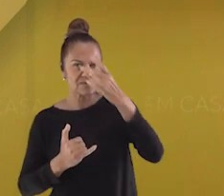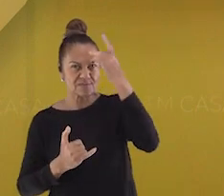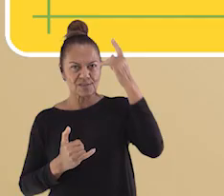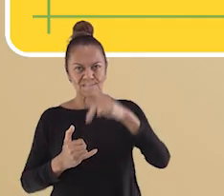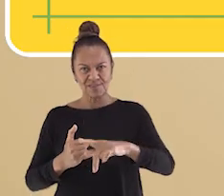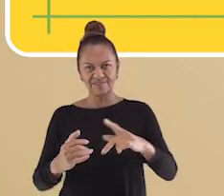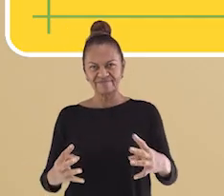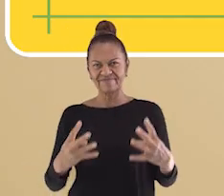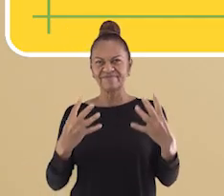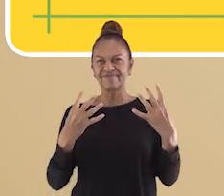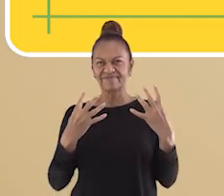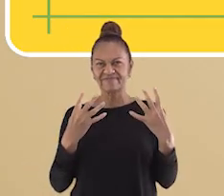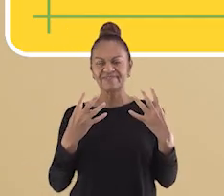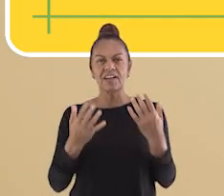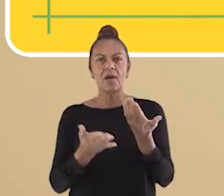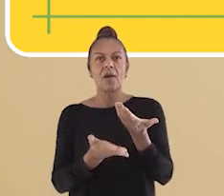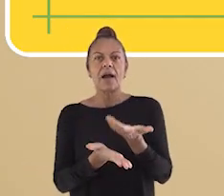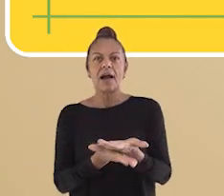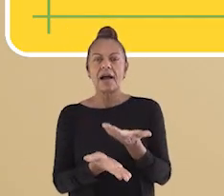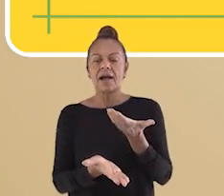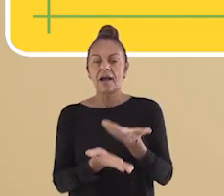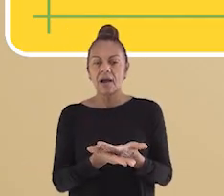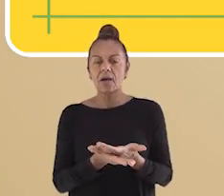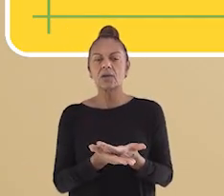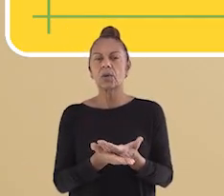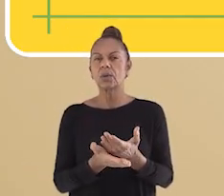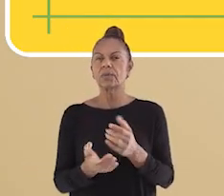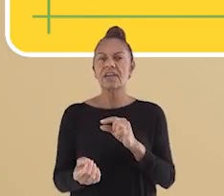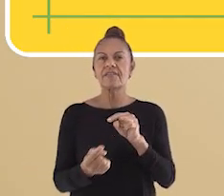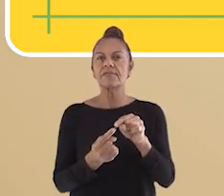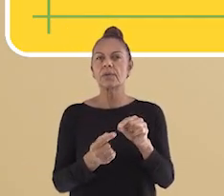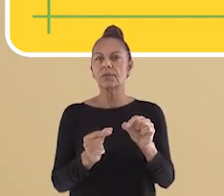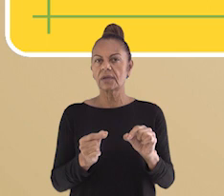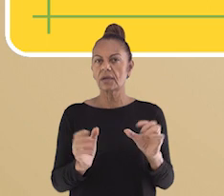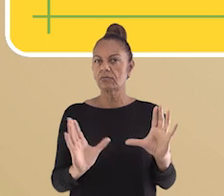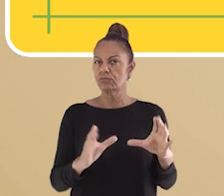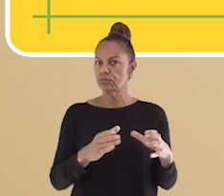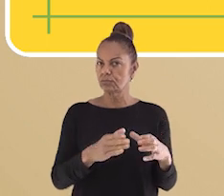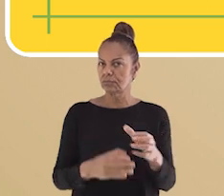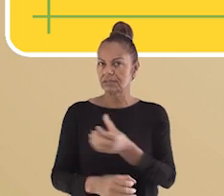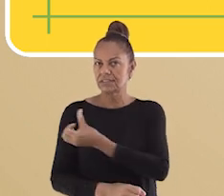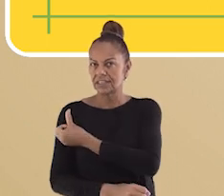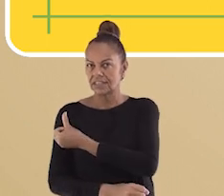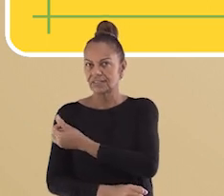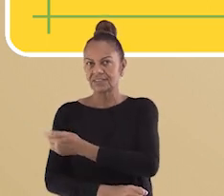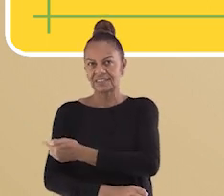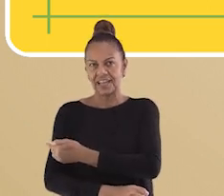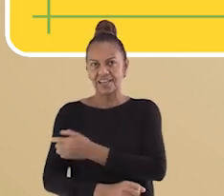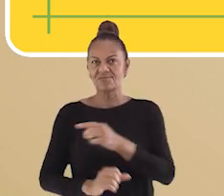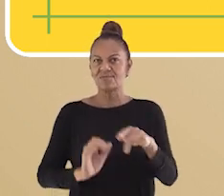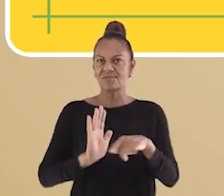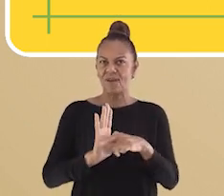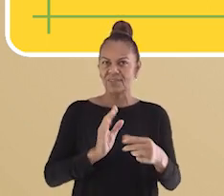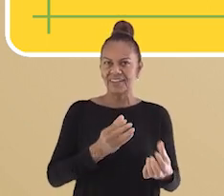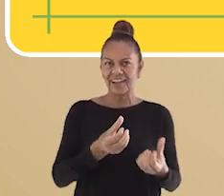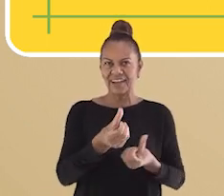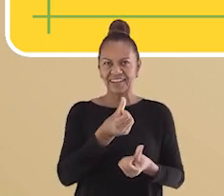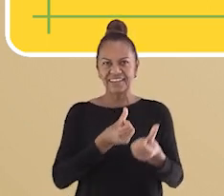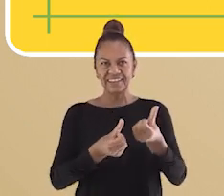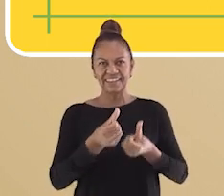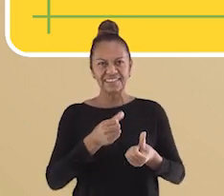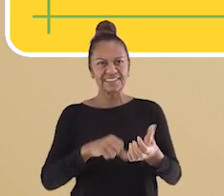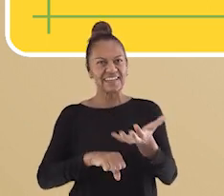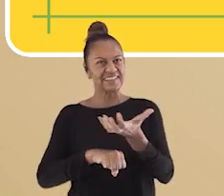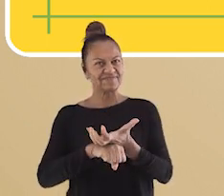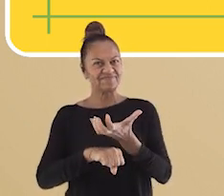TV. A nossa aula, esta é voltada para o 6º e 7º ano da EJA e referente à